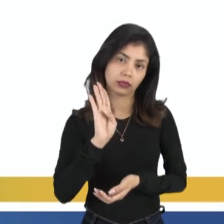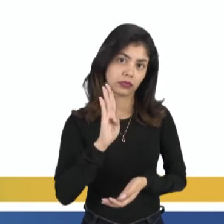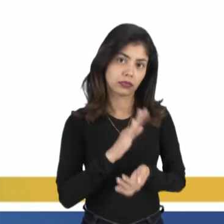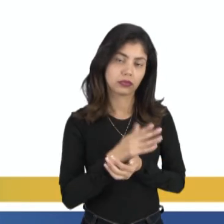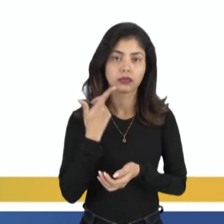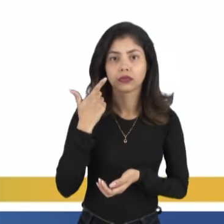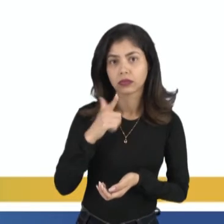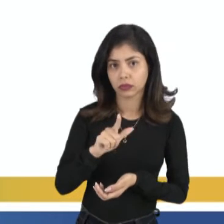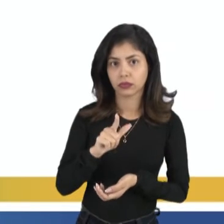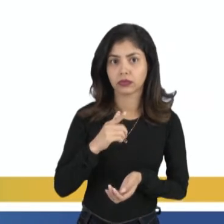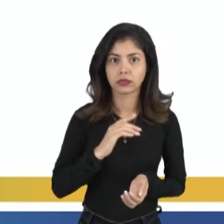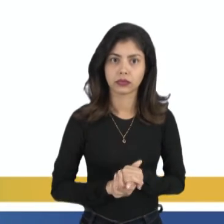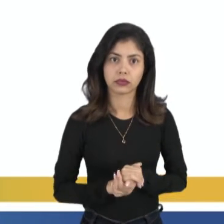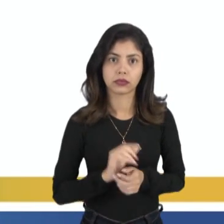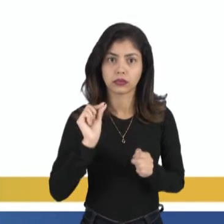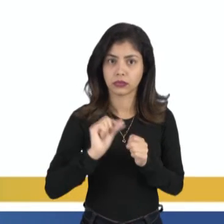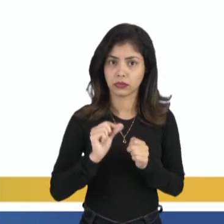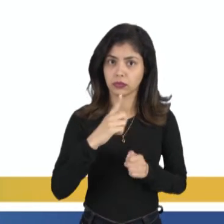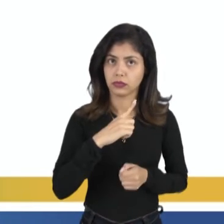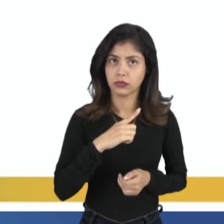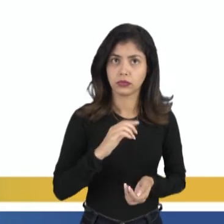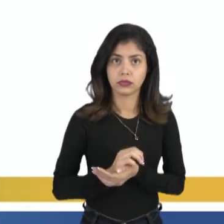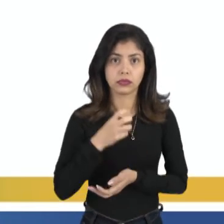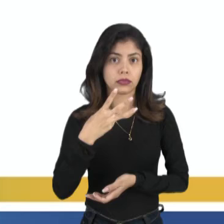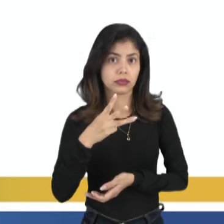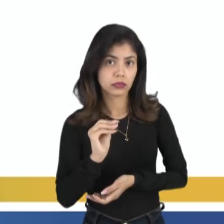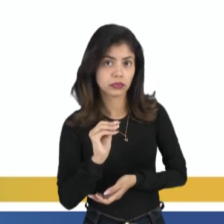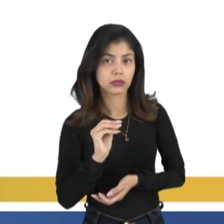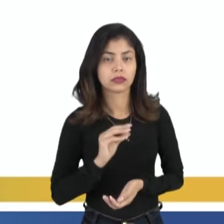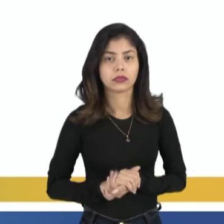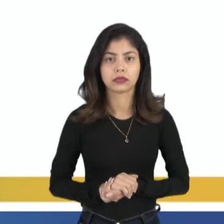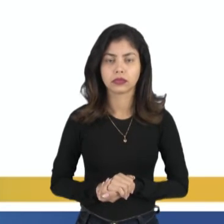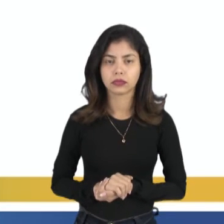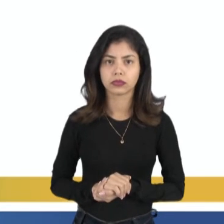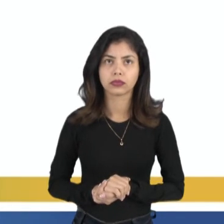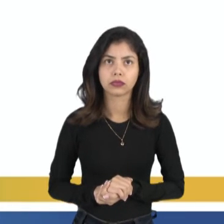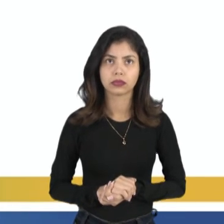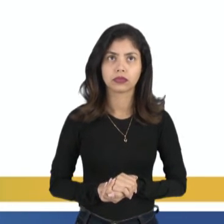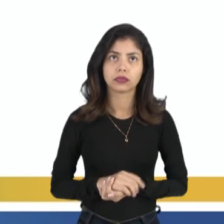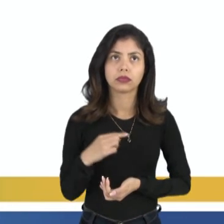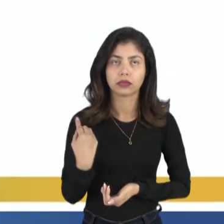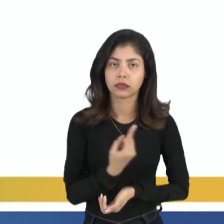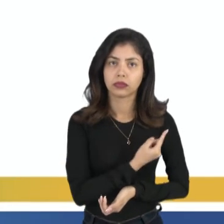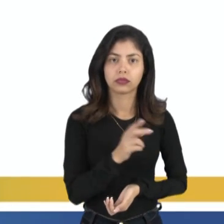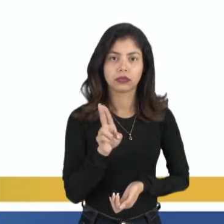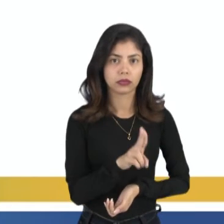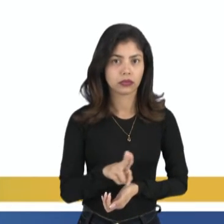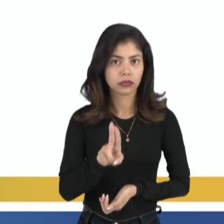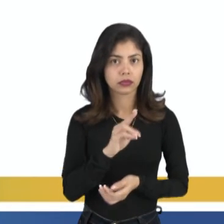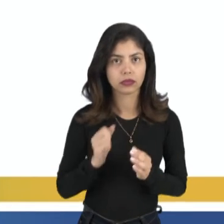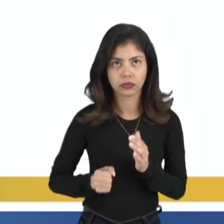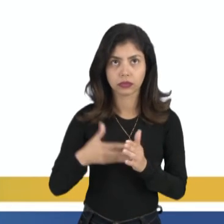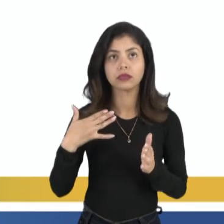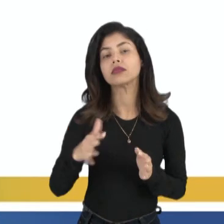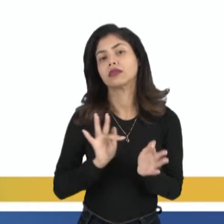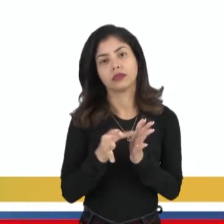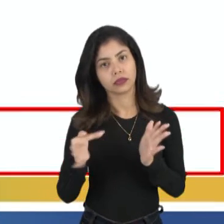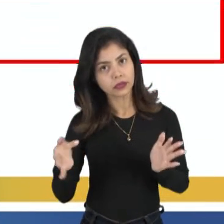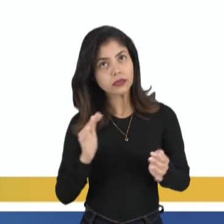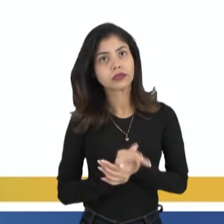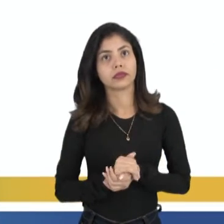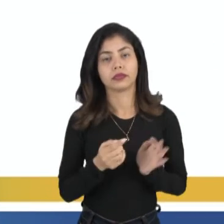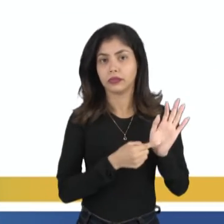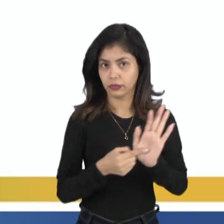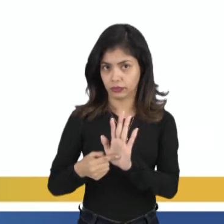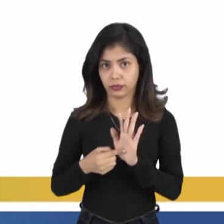descer no plano inclinado, e temos aqui um ângulo aqui, ó, de 30 graus. Então, nós vamos utilizar aquele monte de fórmula que